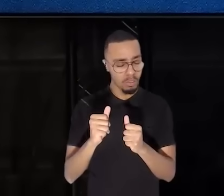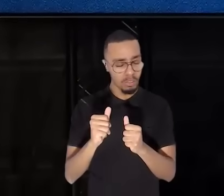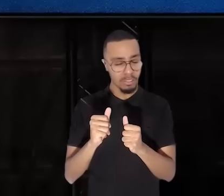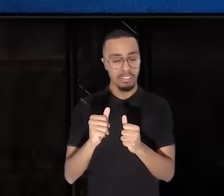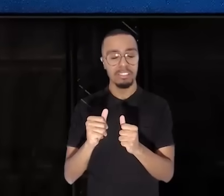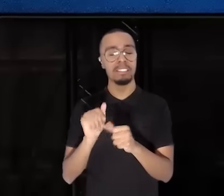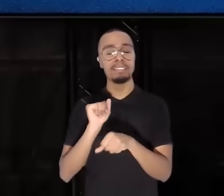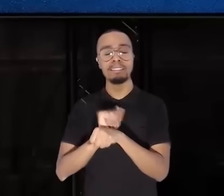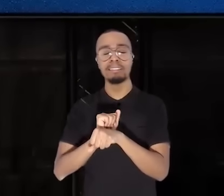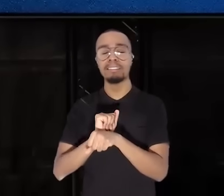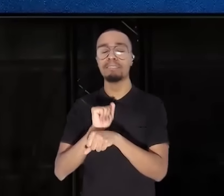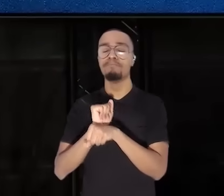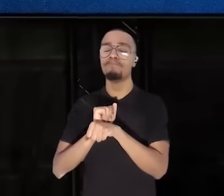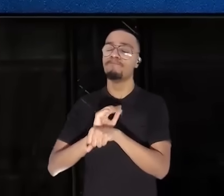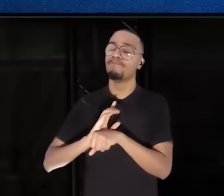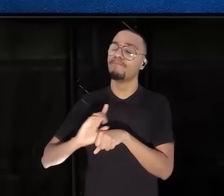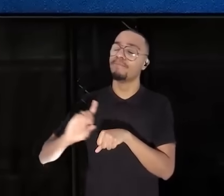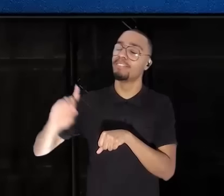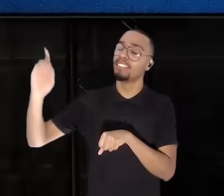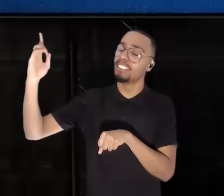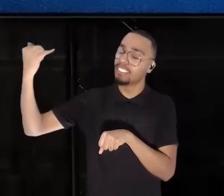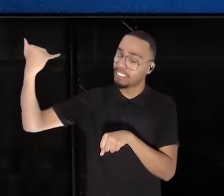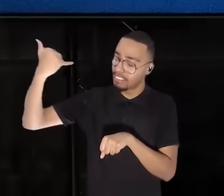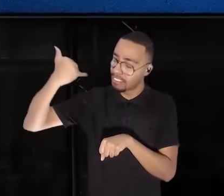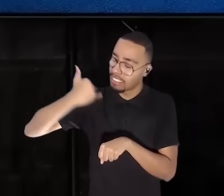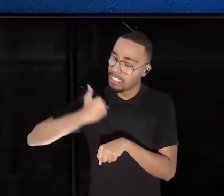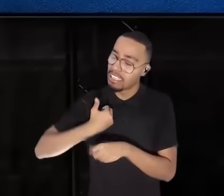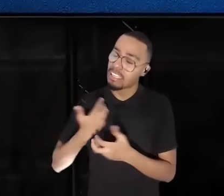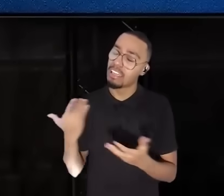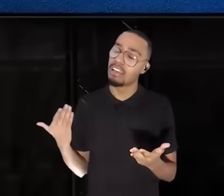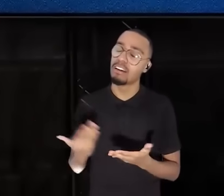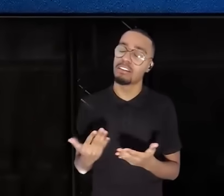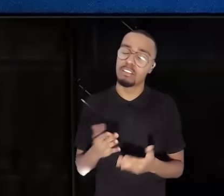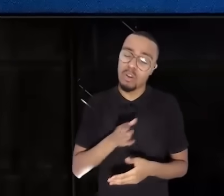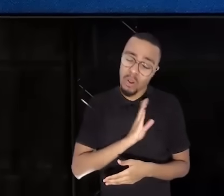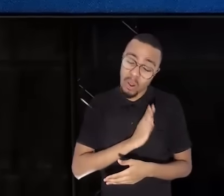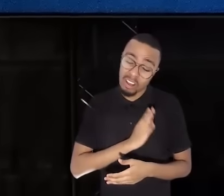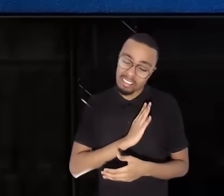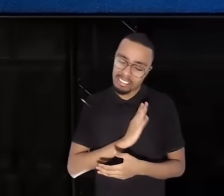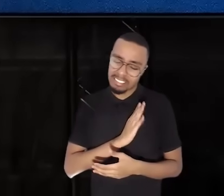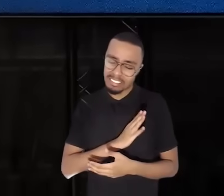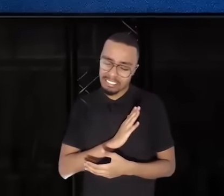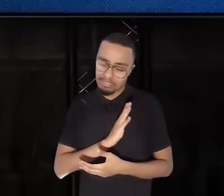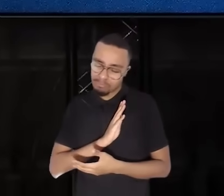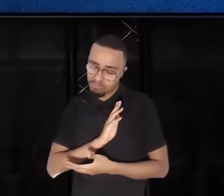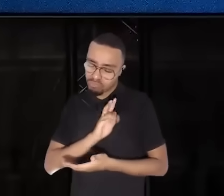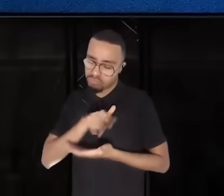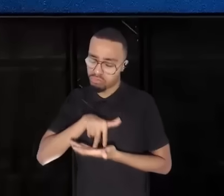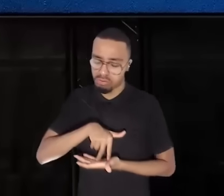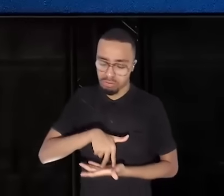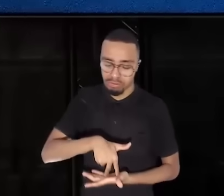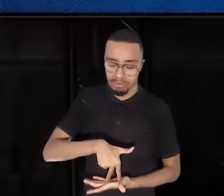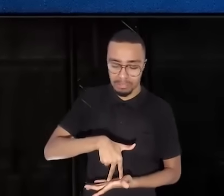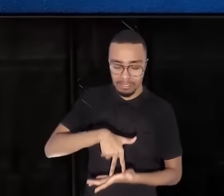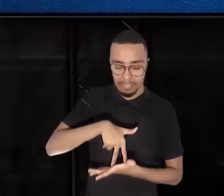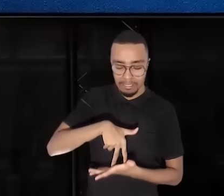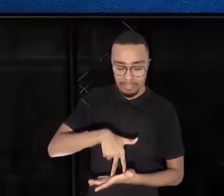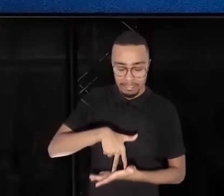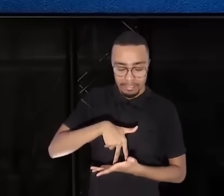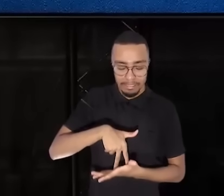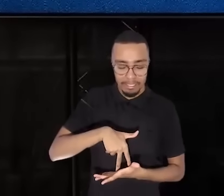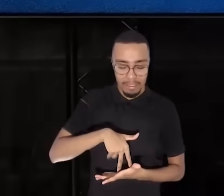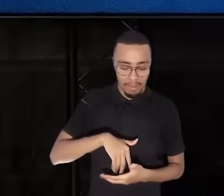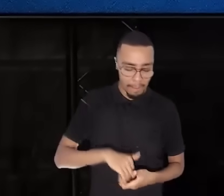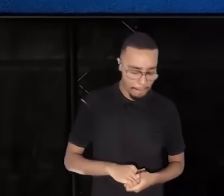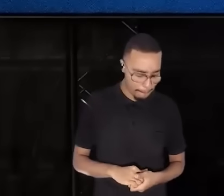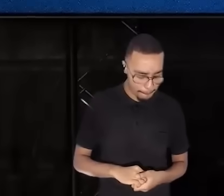aqui. Se a tua palavra estiver aqui, nosso coração, ele se equilibra. Nós não